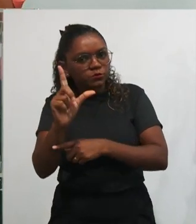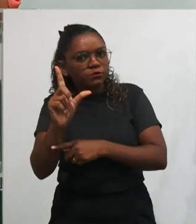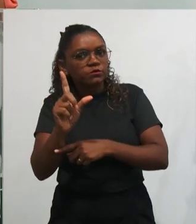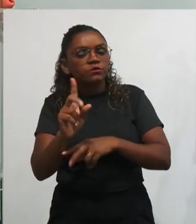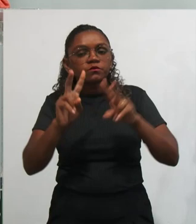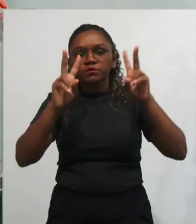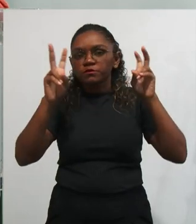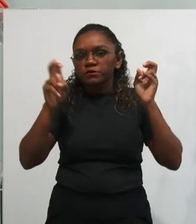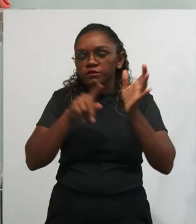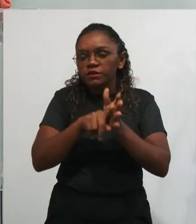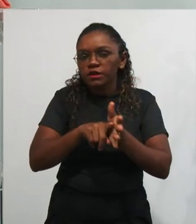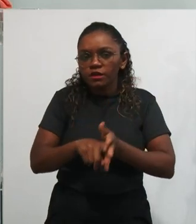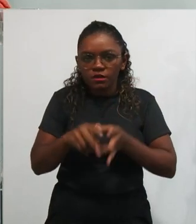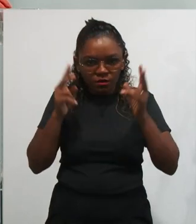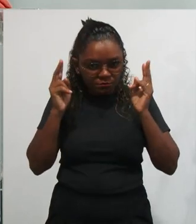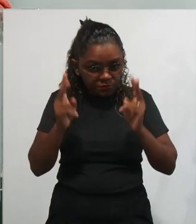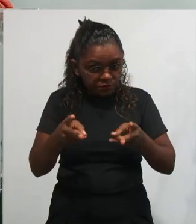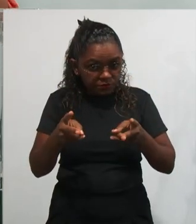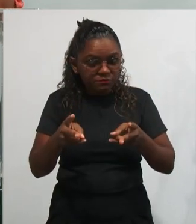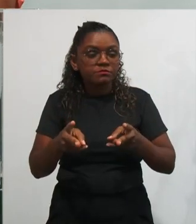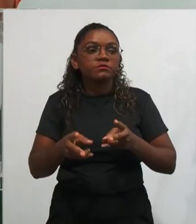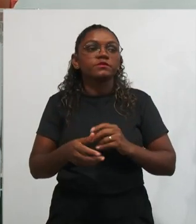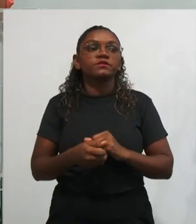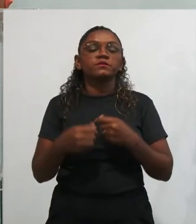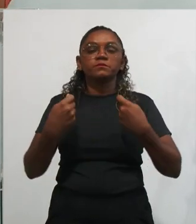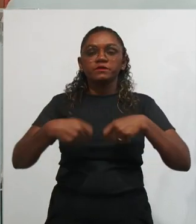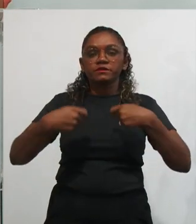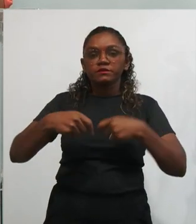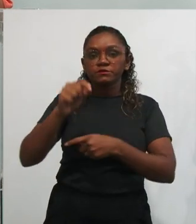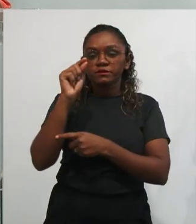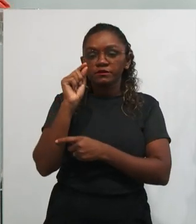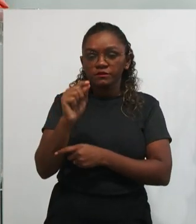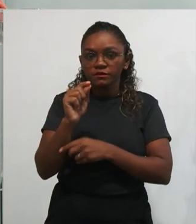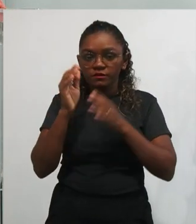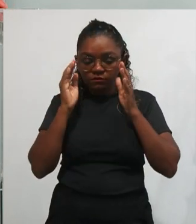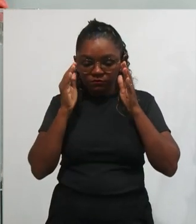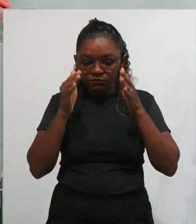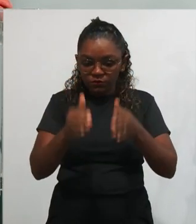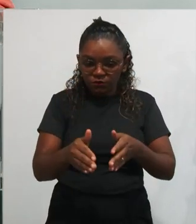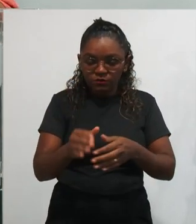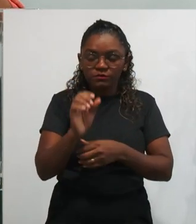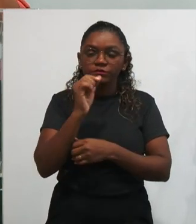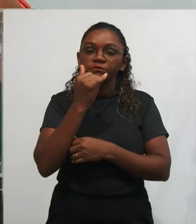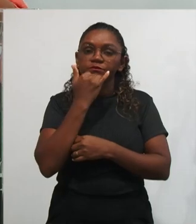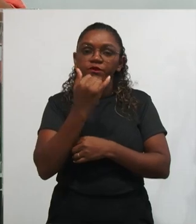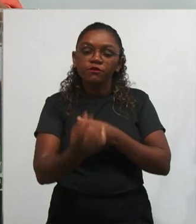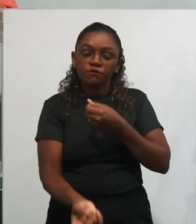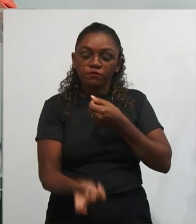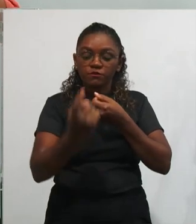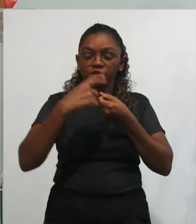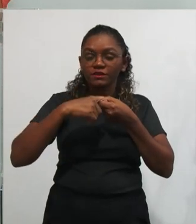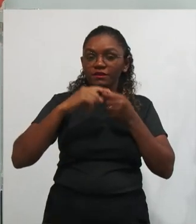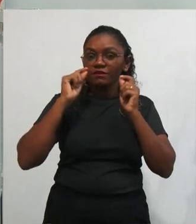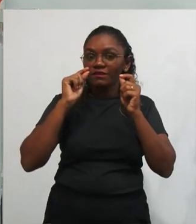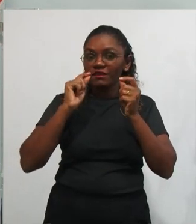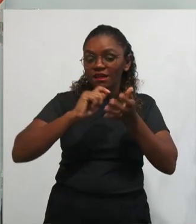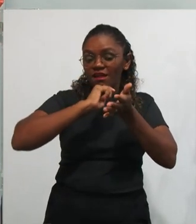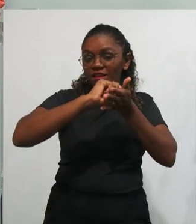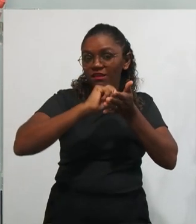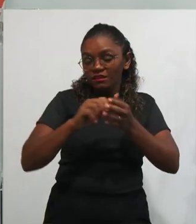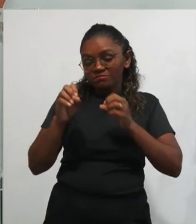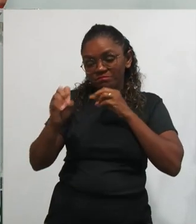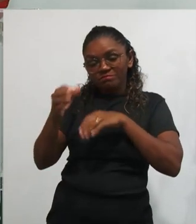eh acabaram de sair dizem Exatamente isso precisamos voltar ao uso da letra cursiva nas salas de aula para que a